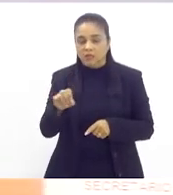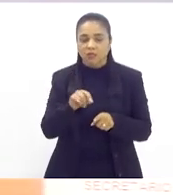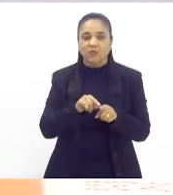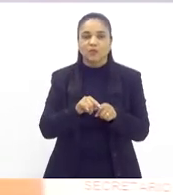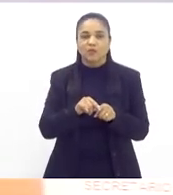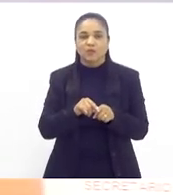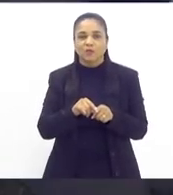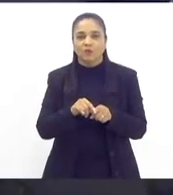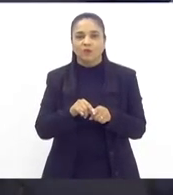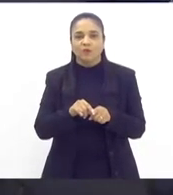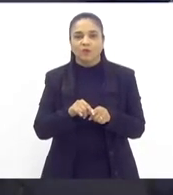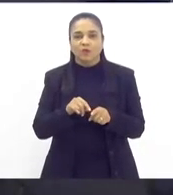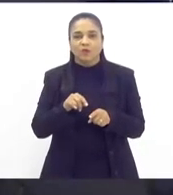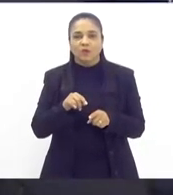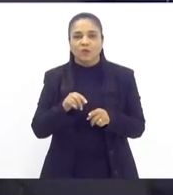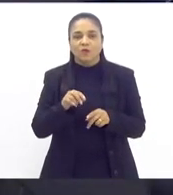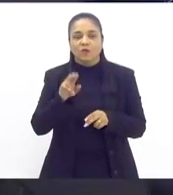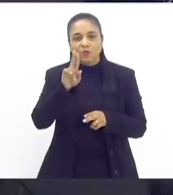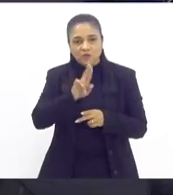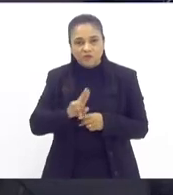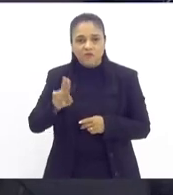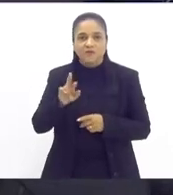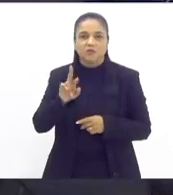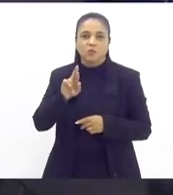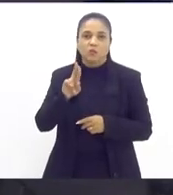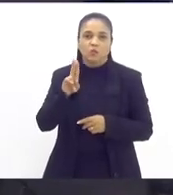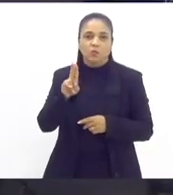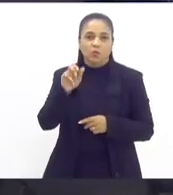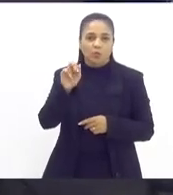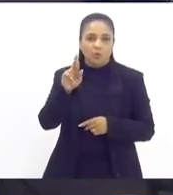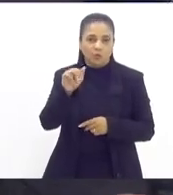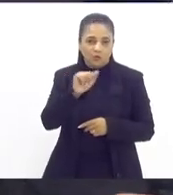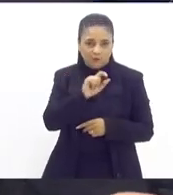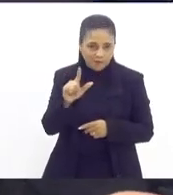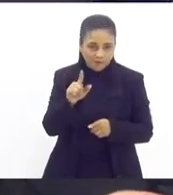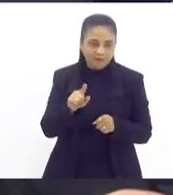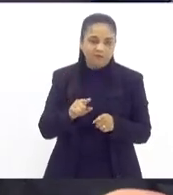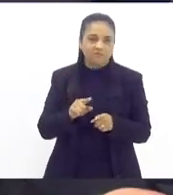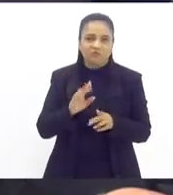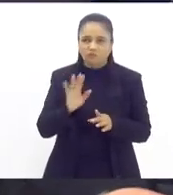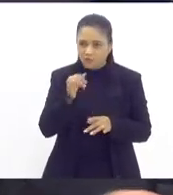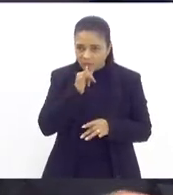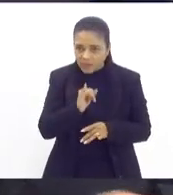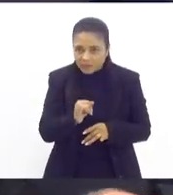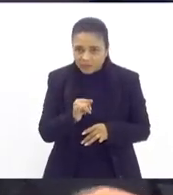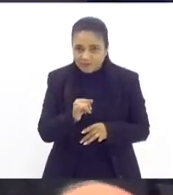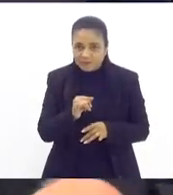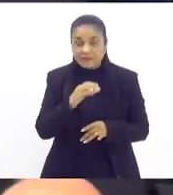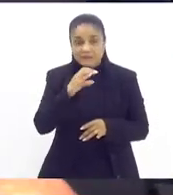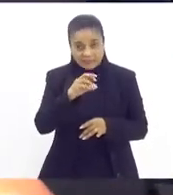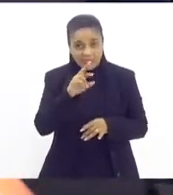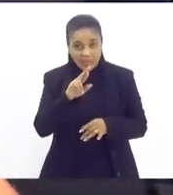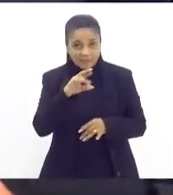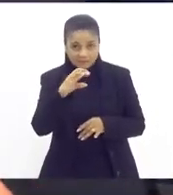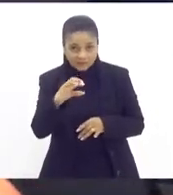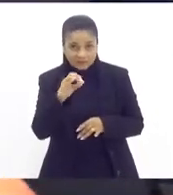presidente, CESCOM Rio de Janeiro está presente. Eu falei aqui, não? Beleza. E está o CRC também.